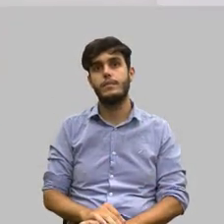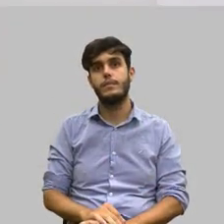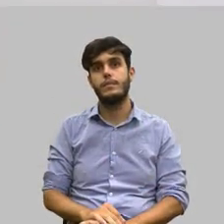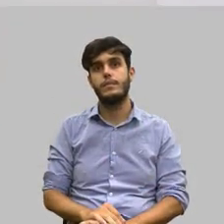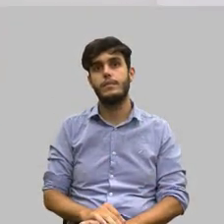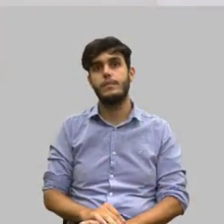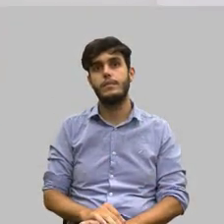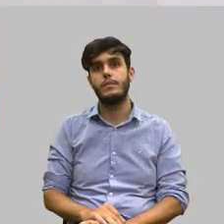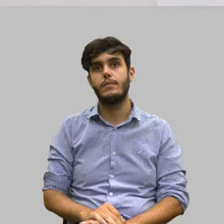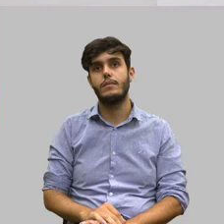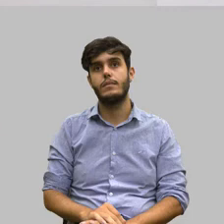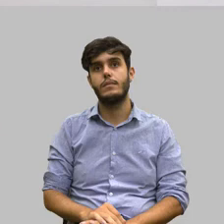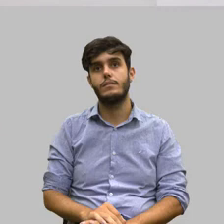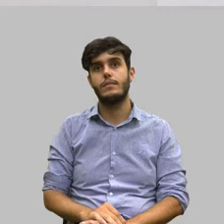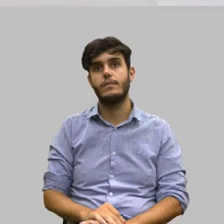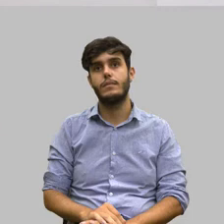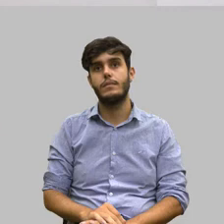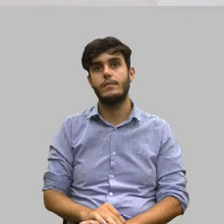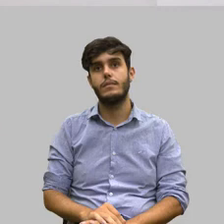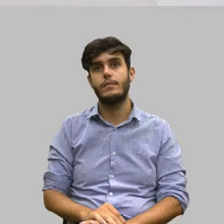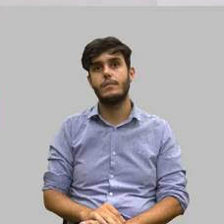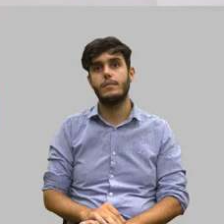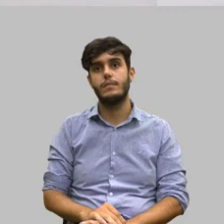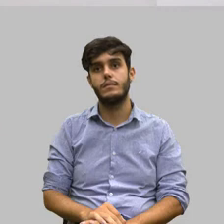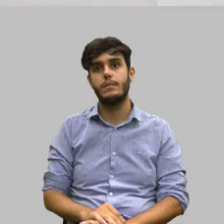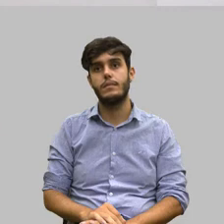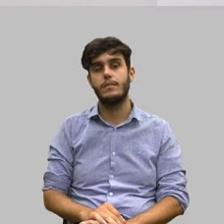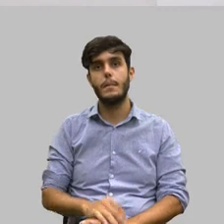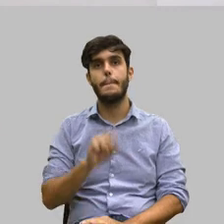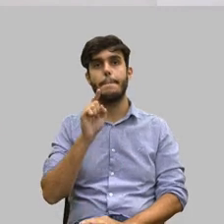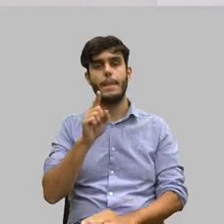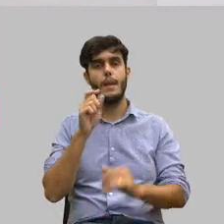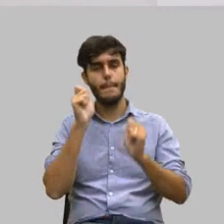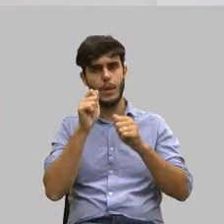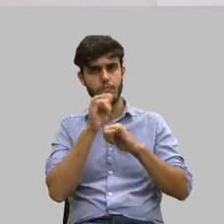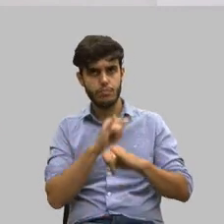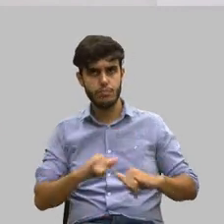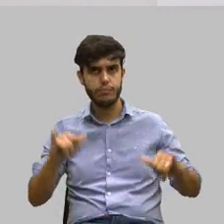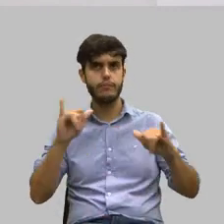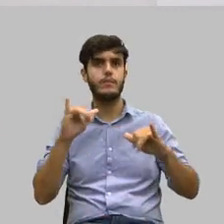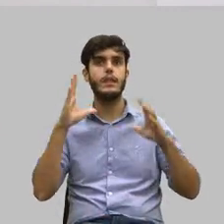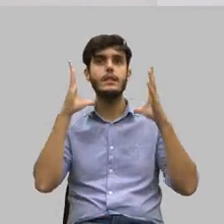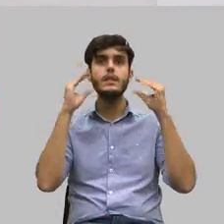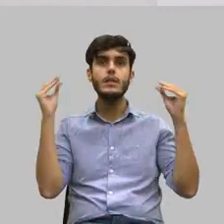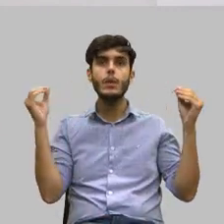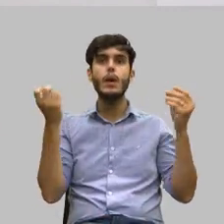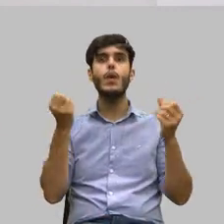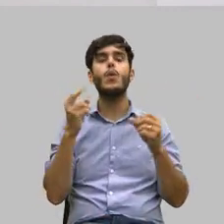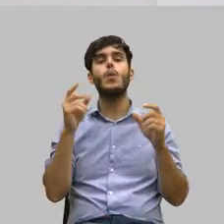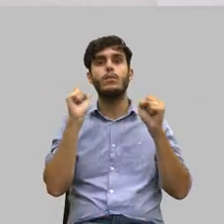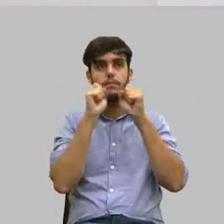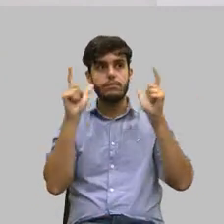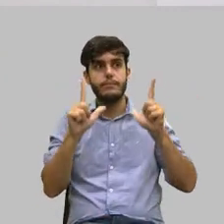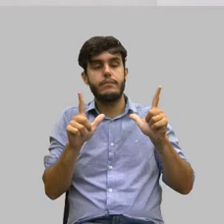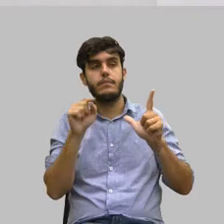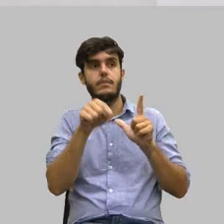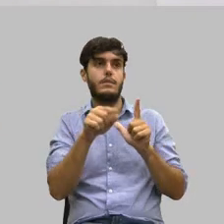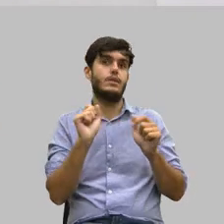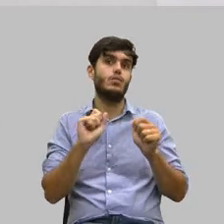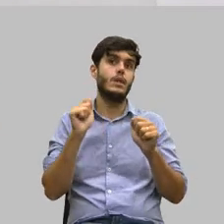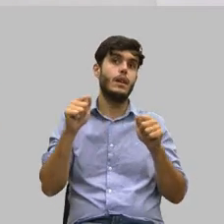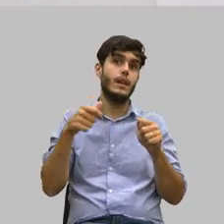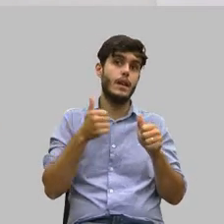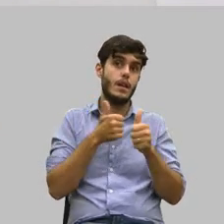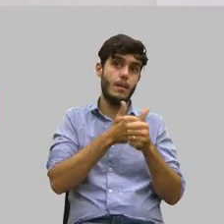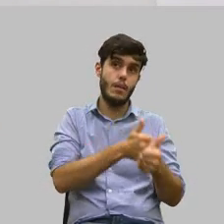eh Uma tranquilidade uma segurança ou um uma situação de alerta em relação a esse acompanhamento que vocês